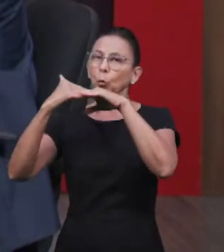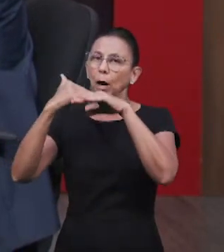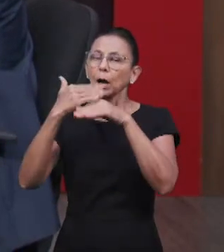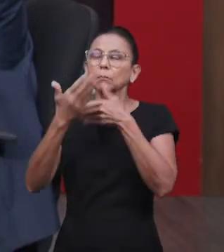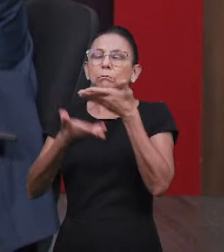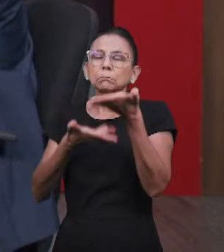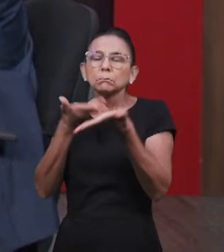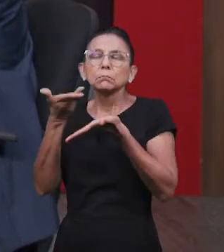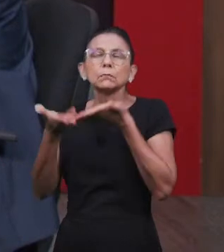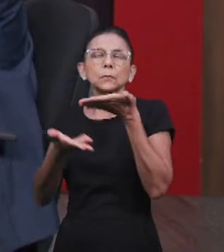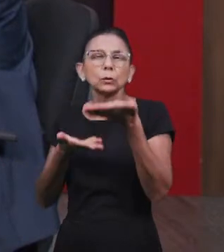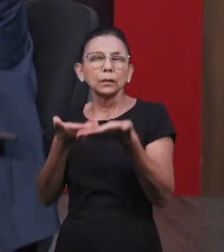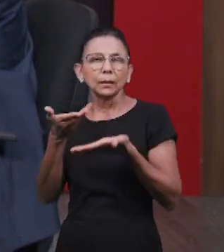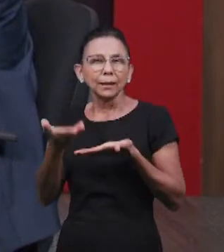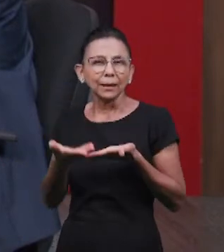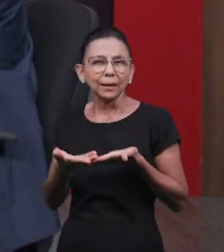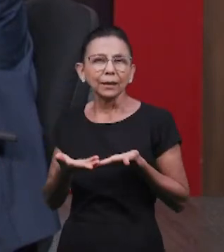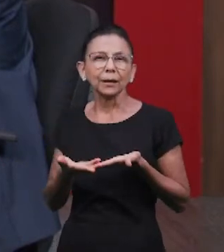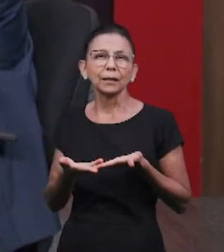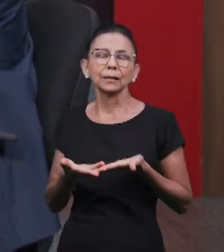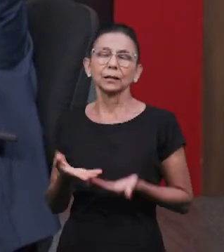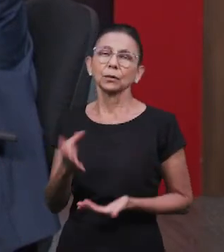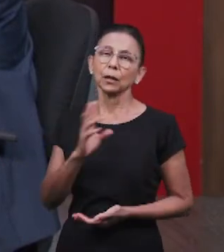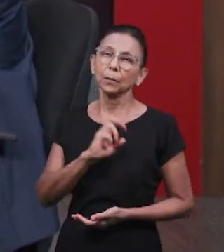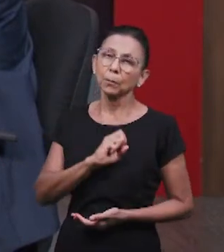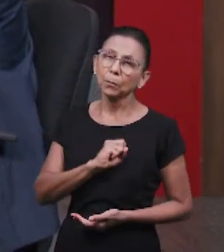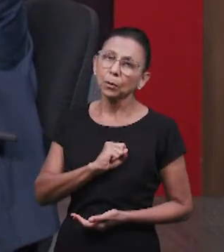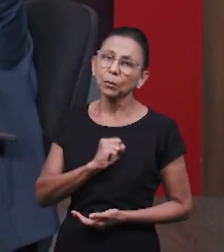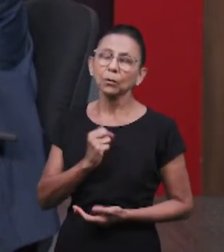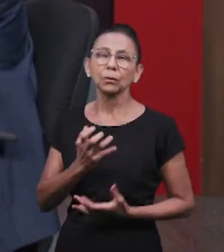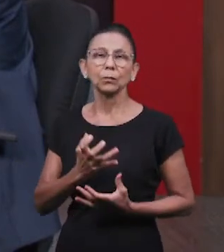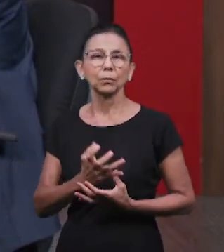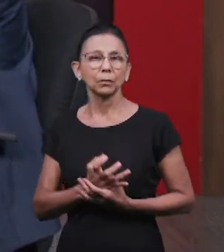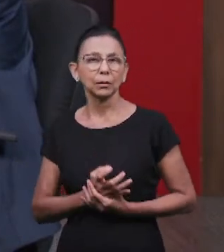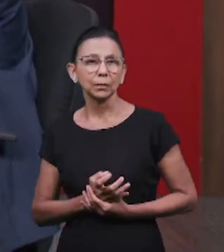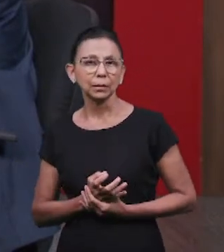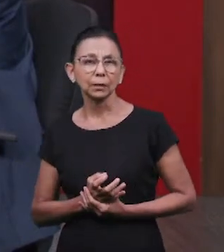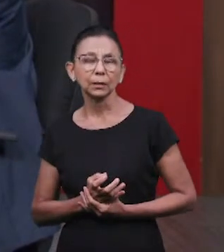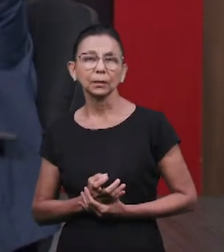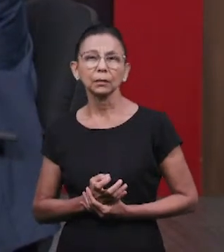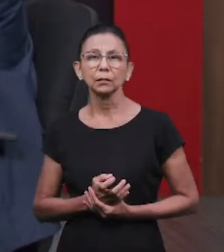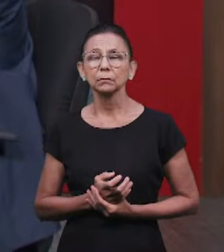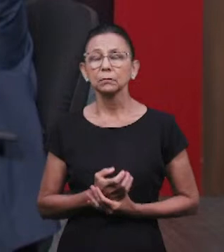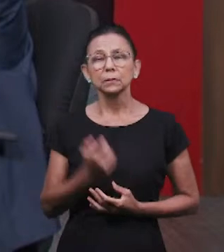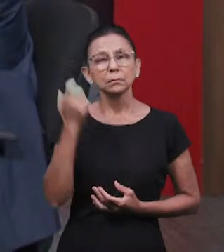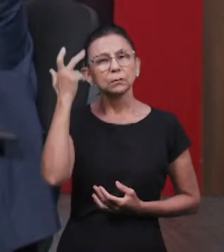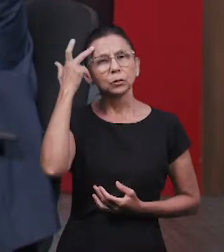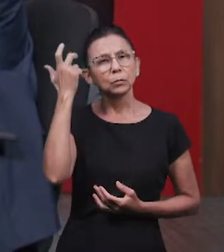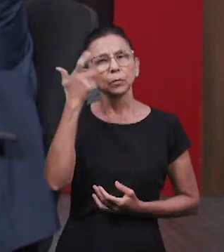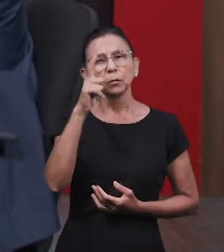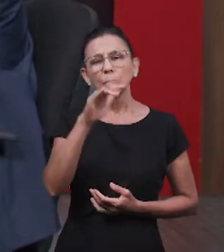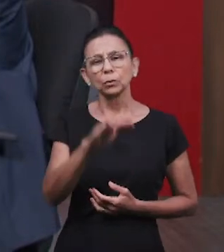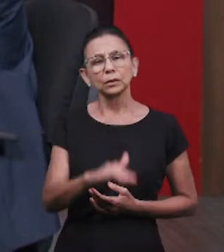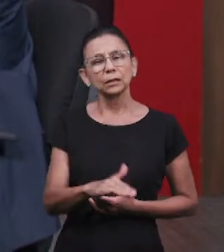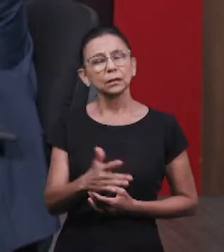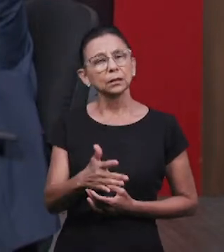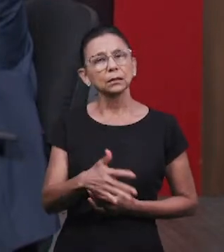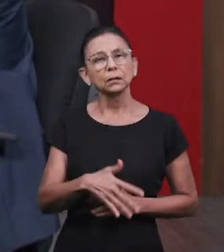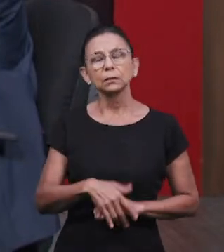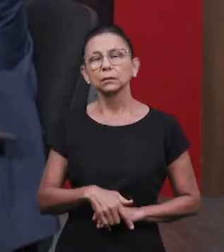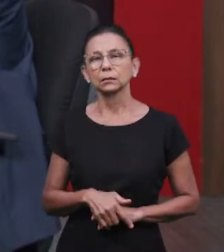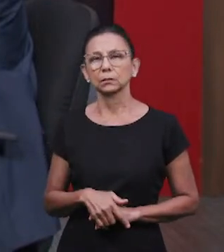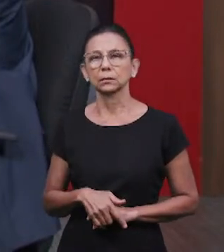atenção, do amor, da participação do corpo, com uma outra criança típica, né? Não